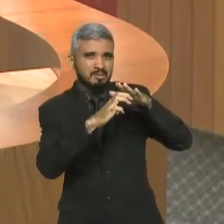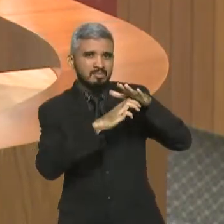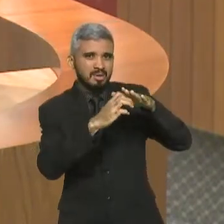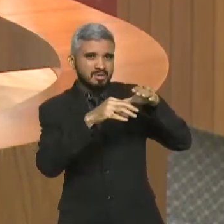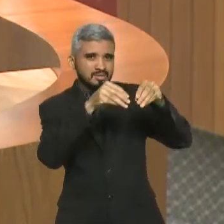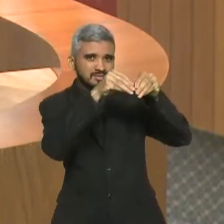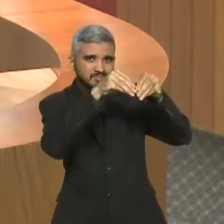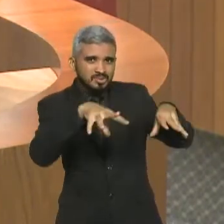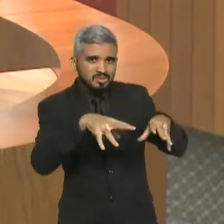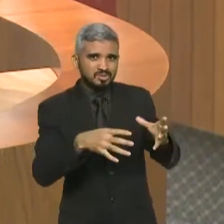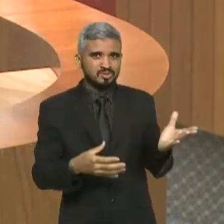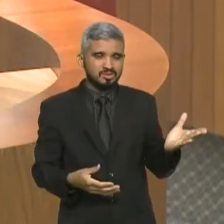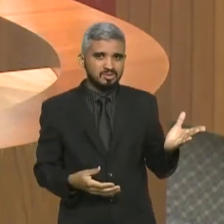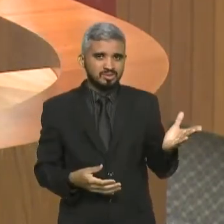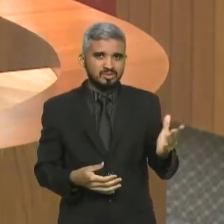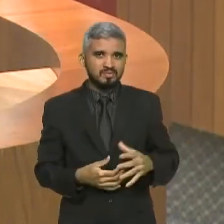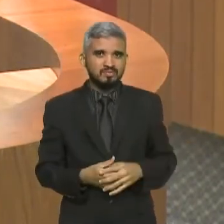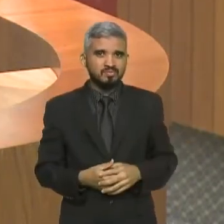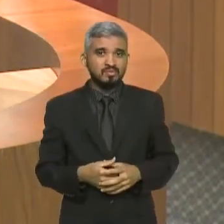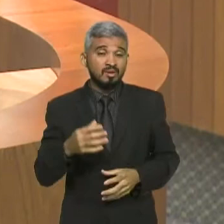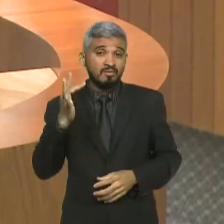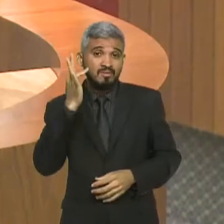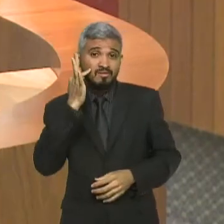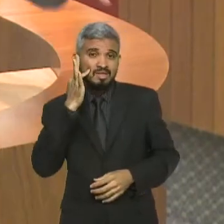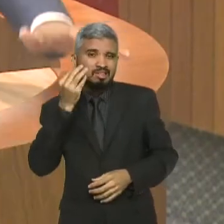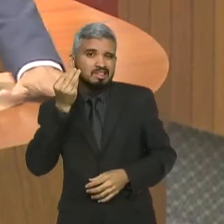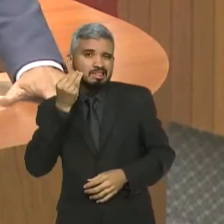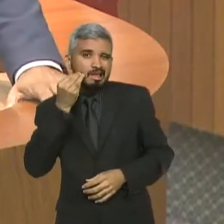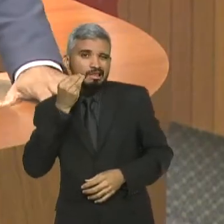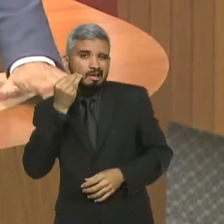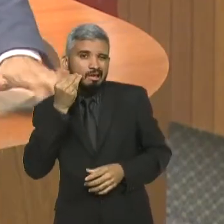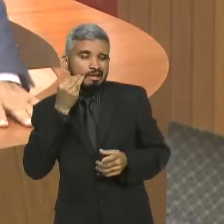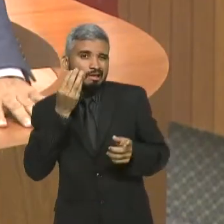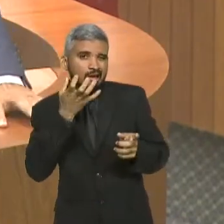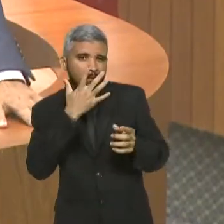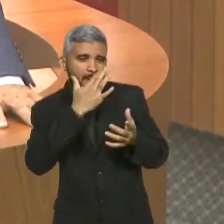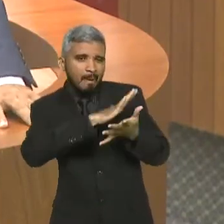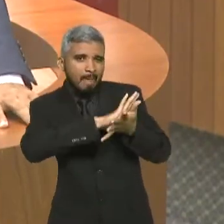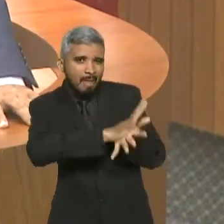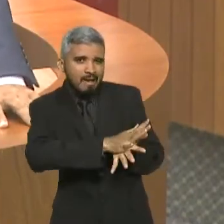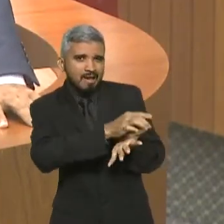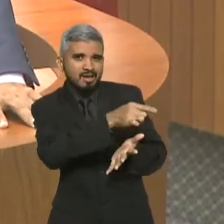ele tentou prejudicar e sempre quis ser Sarney.